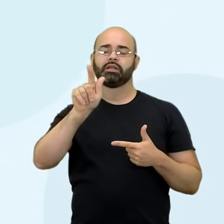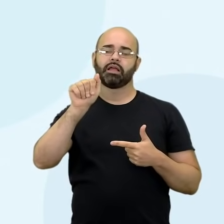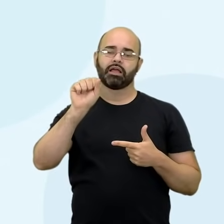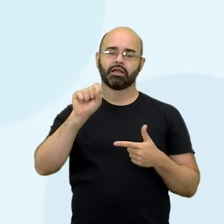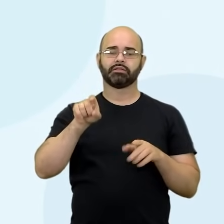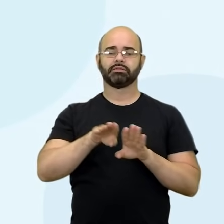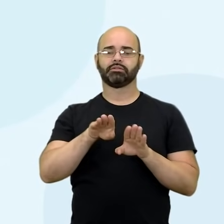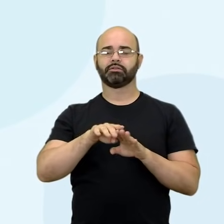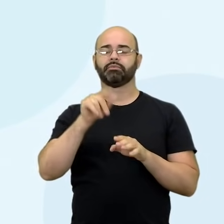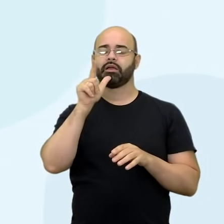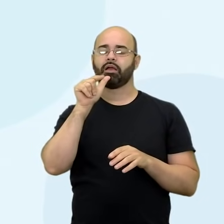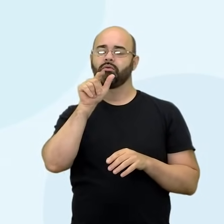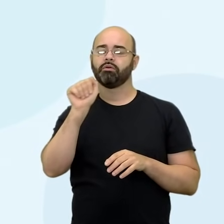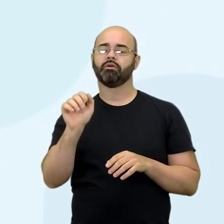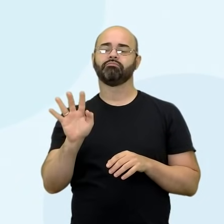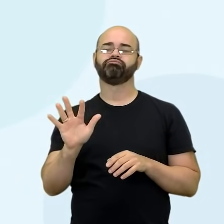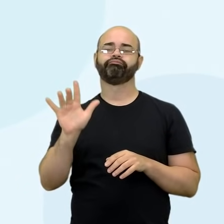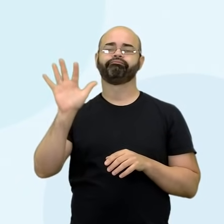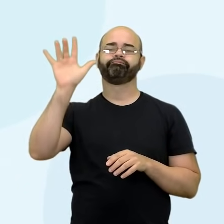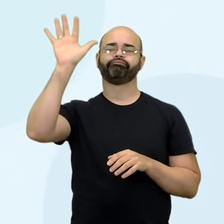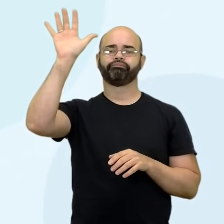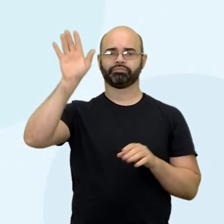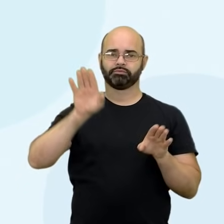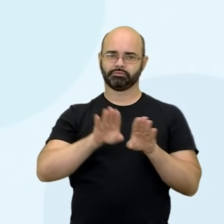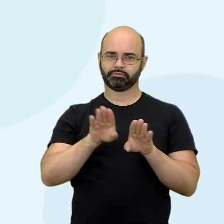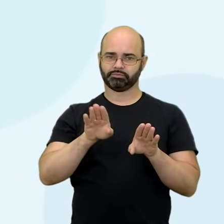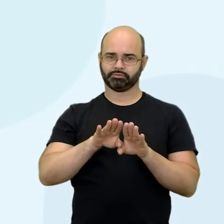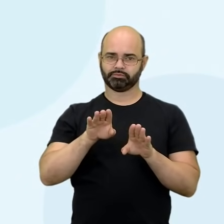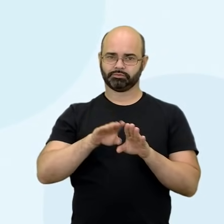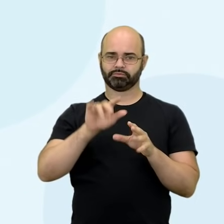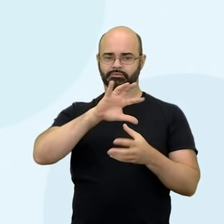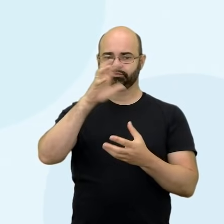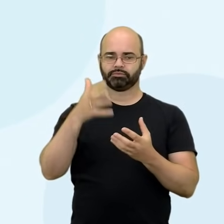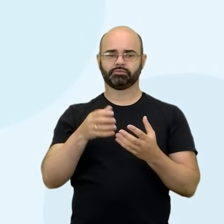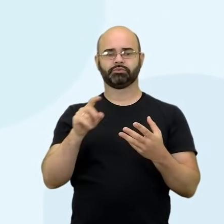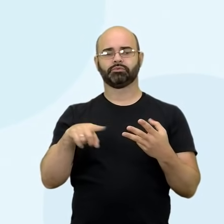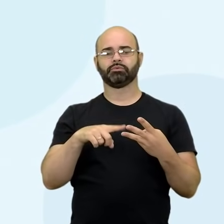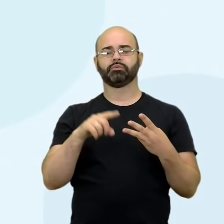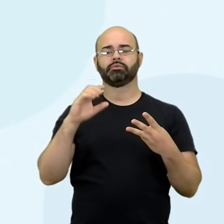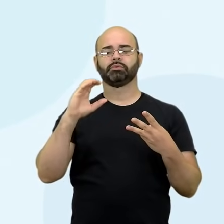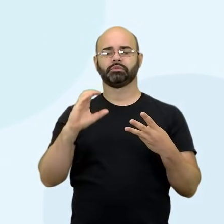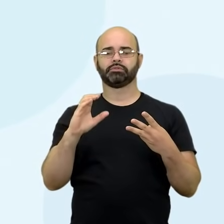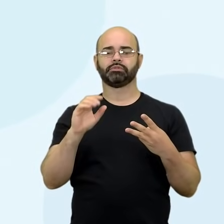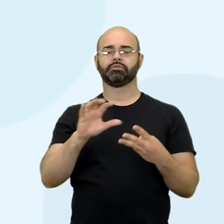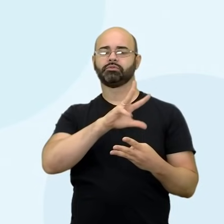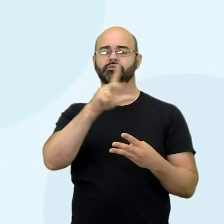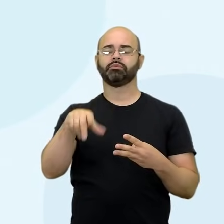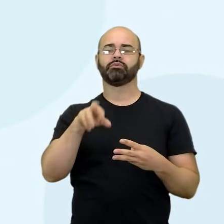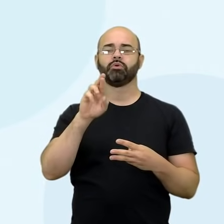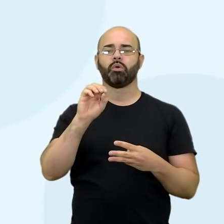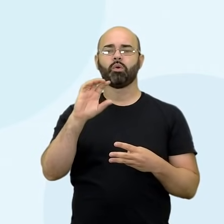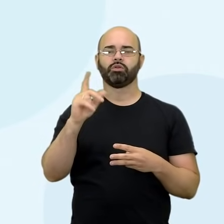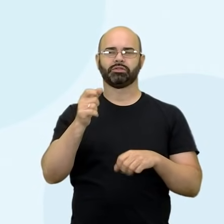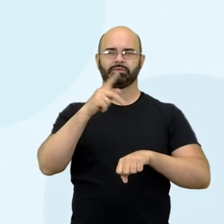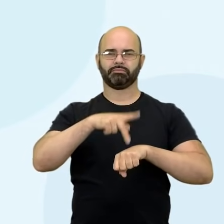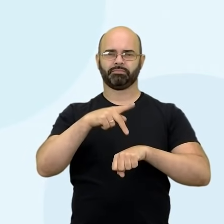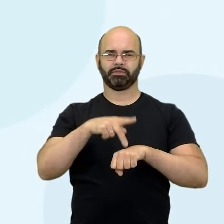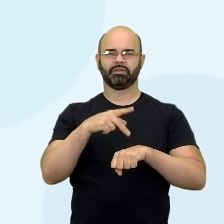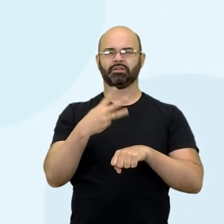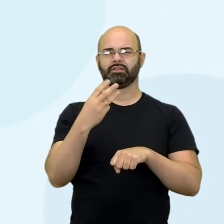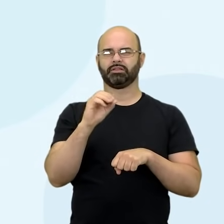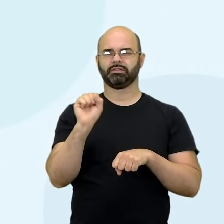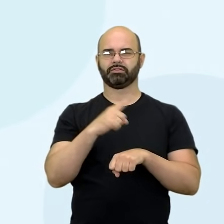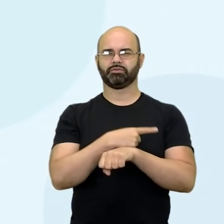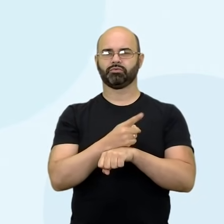vapor d'água suspensos na superfície do planeta terra ou se todas as rochas do planeta você vai ter 30 segundo Dinho sair para